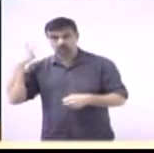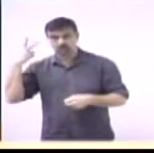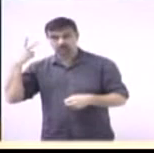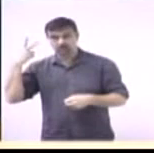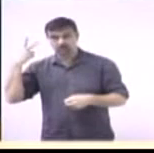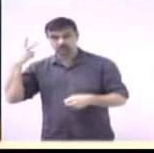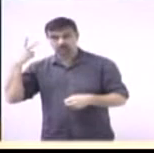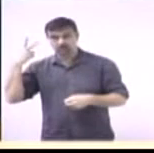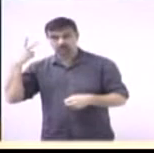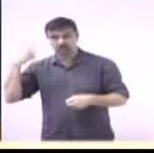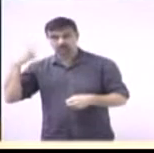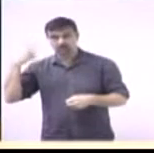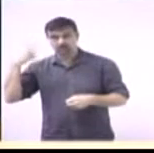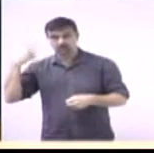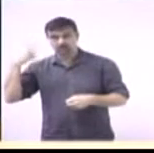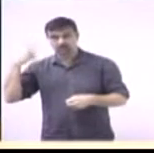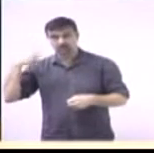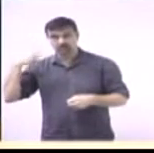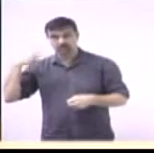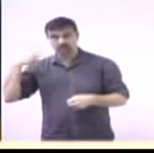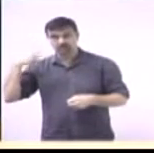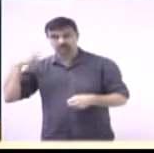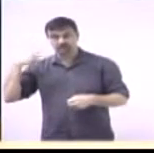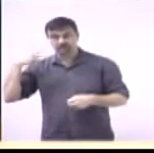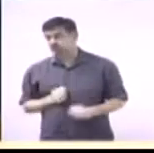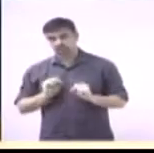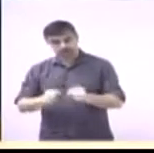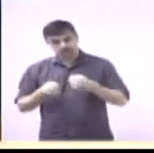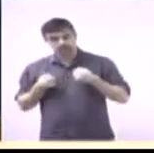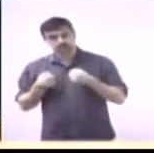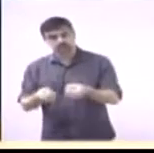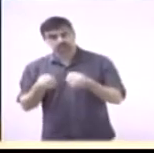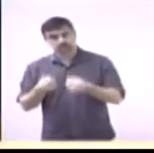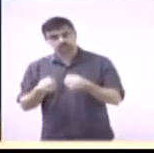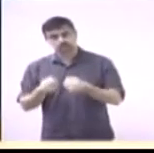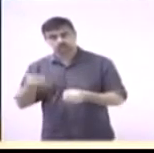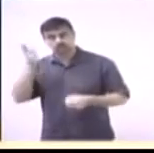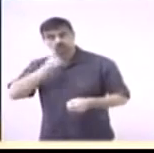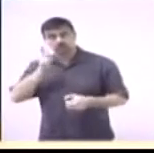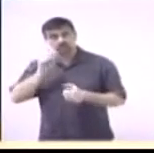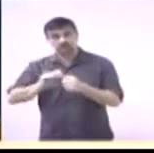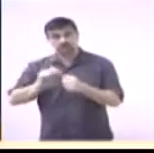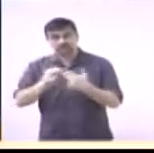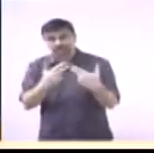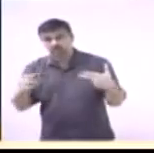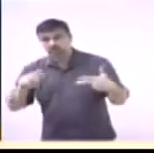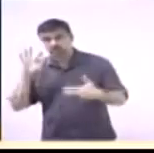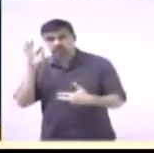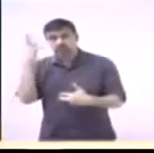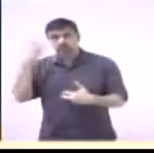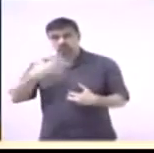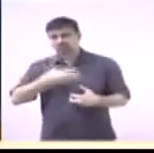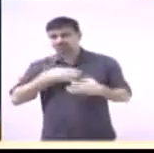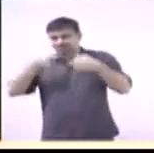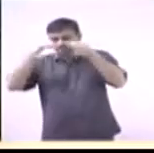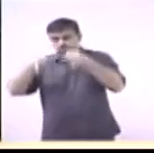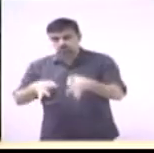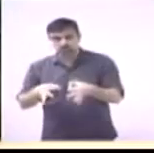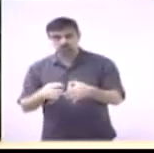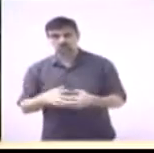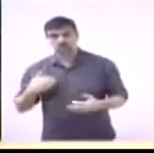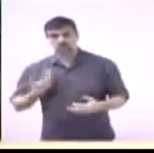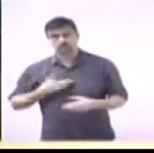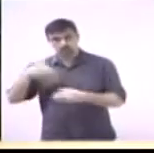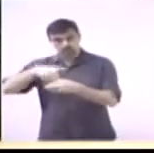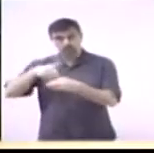envolvidas e parabenizar os vereadores que se empenharam para que as coisas fossem resolvidas da melhor forma possível.